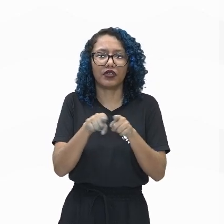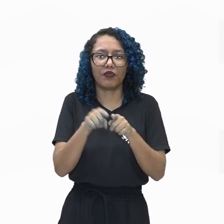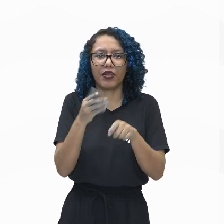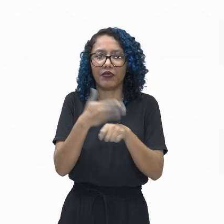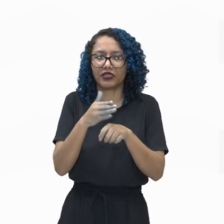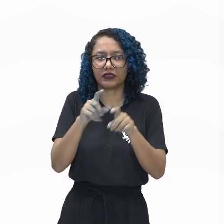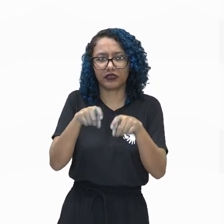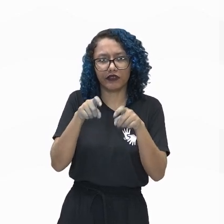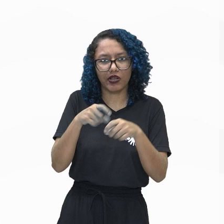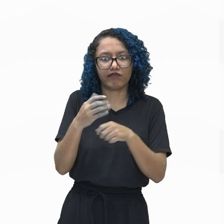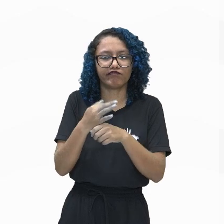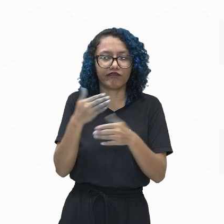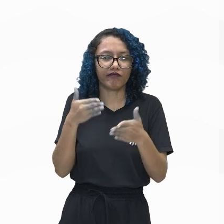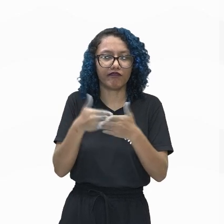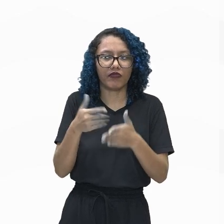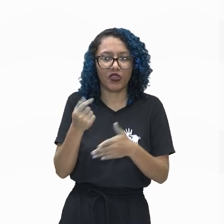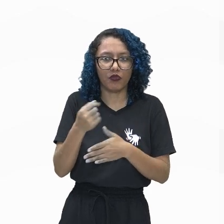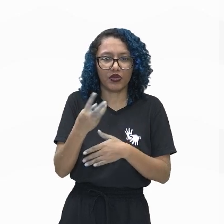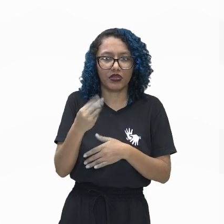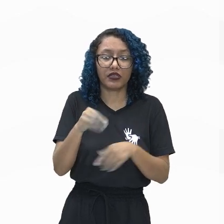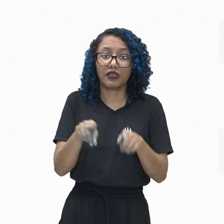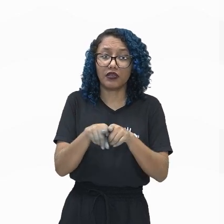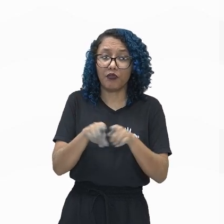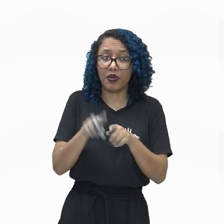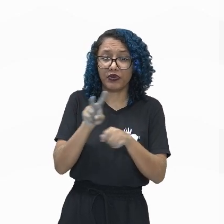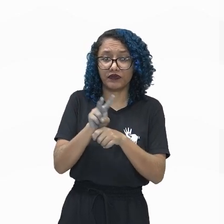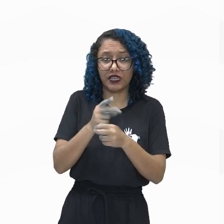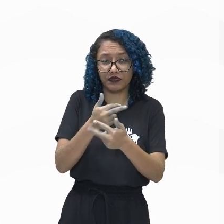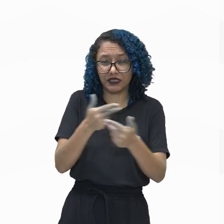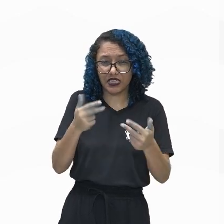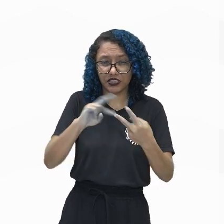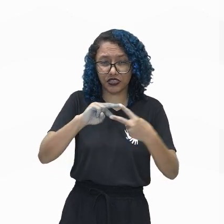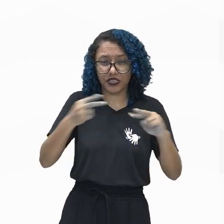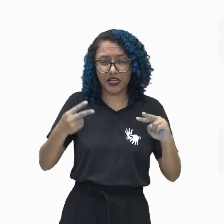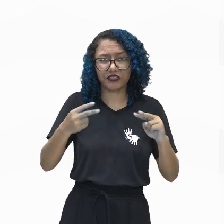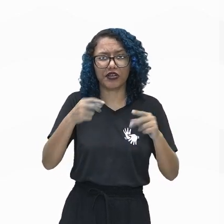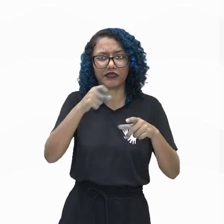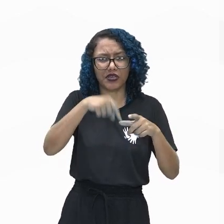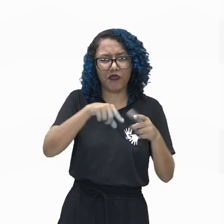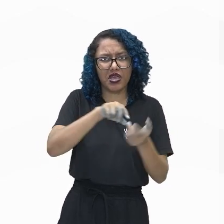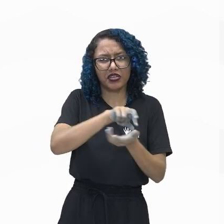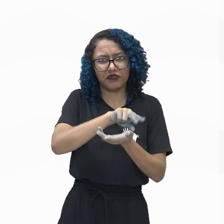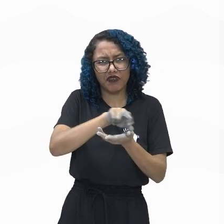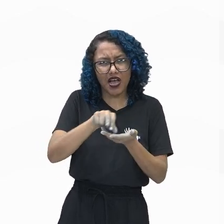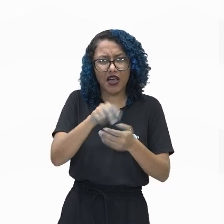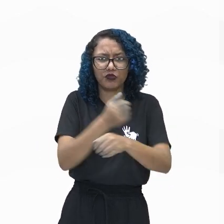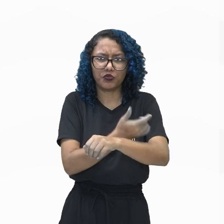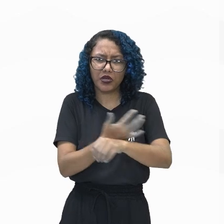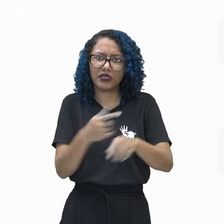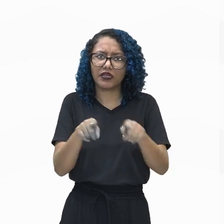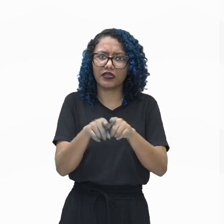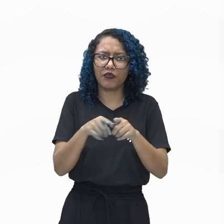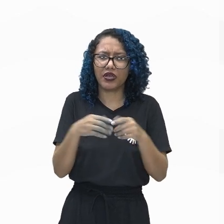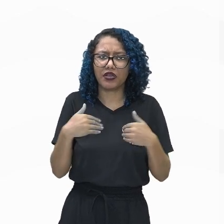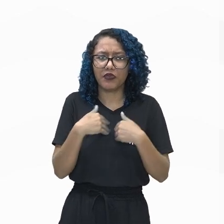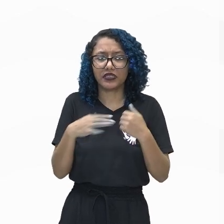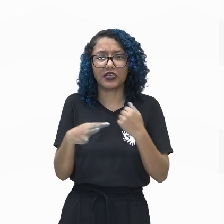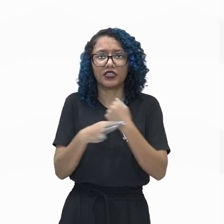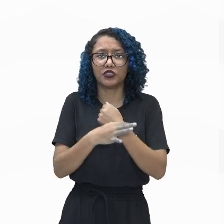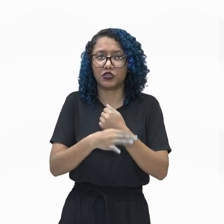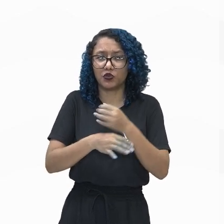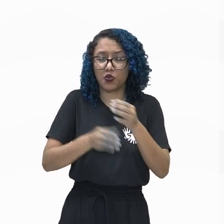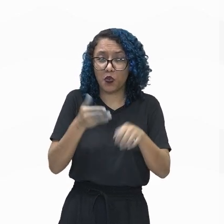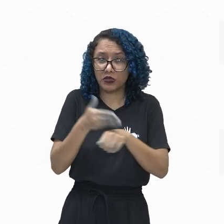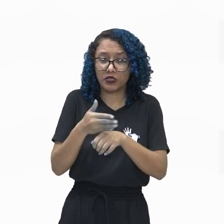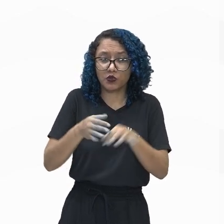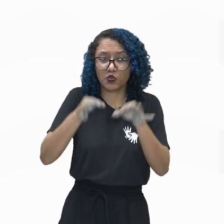diversidade genética de sementes, plantas e animais, garantindo acesso justo até 2020. Então note que